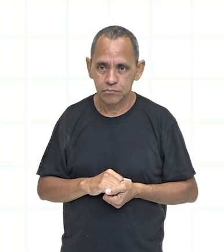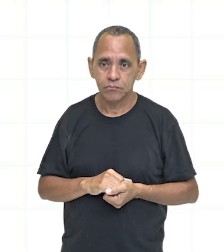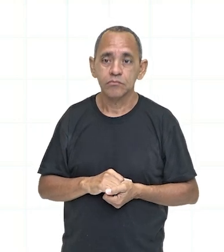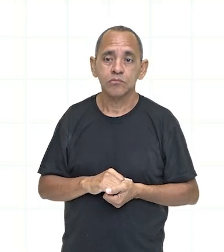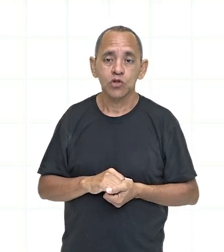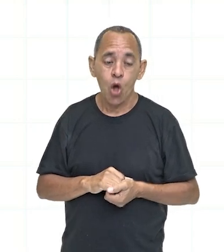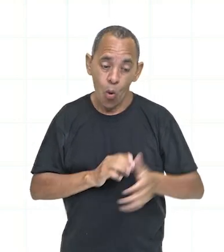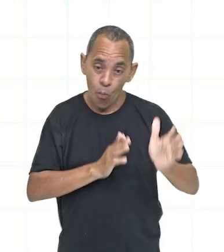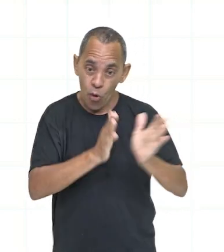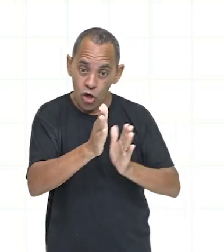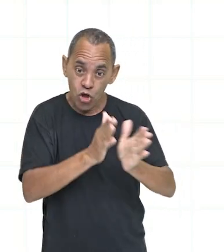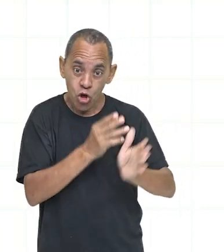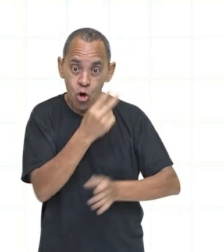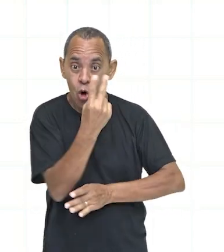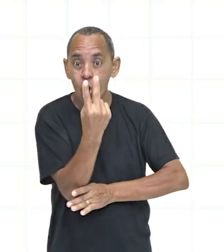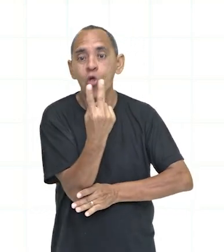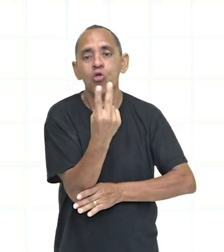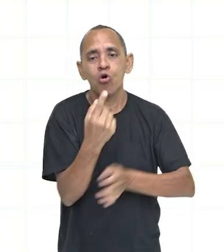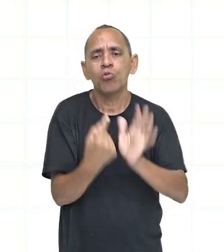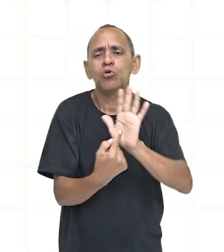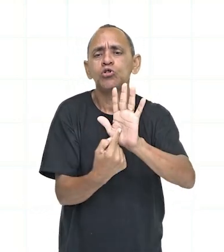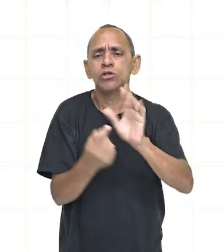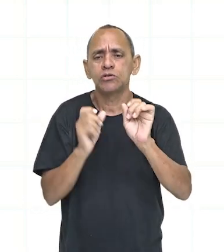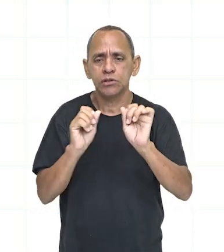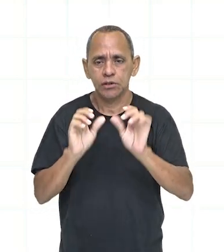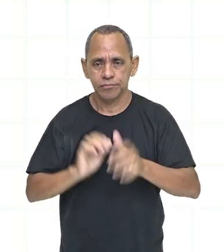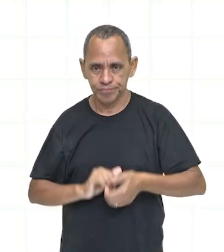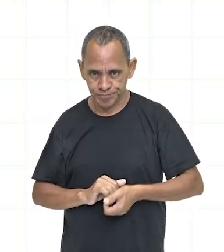Dois períodos aqui, né, indicando